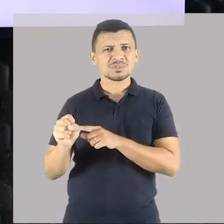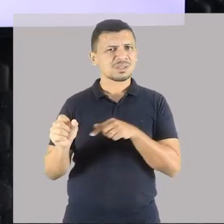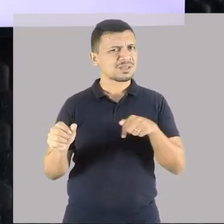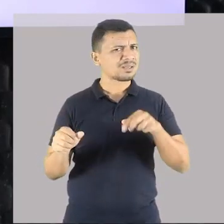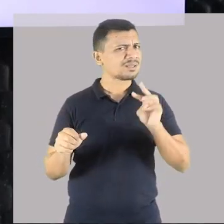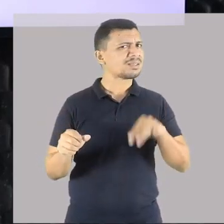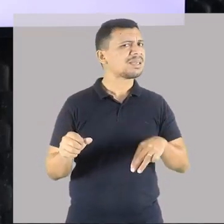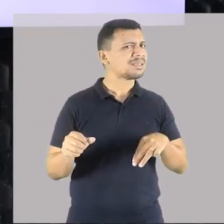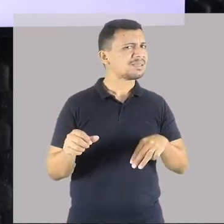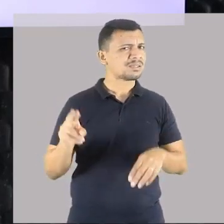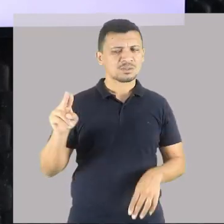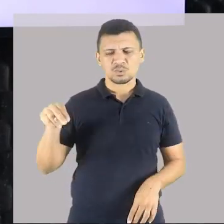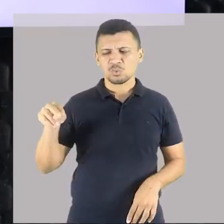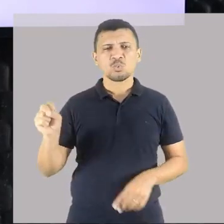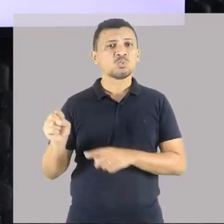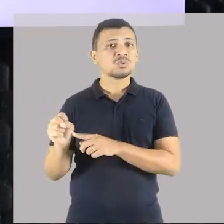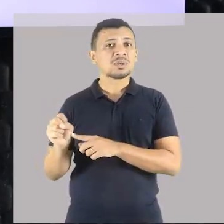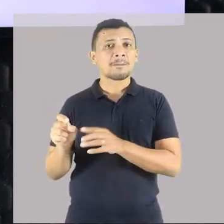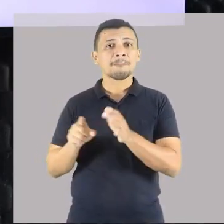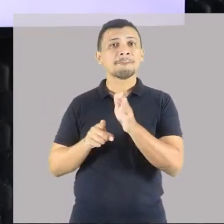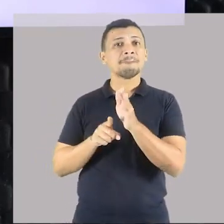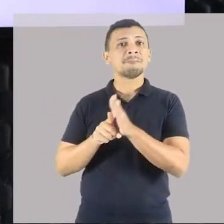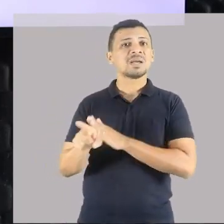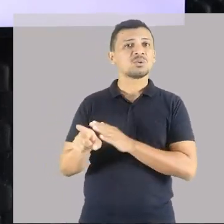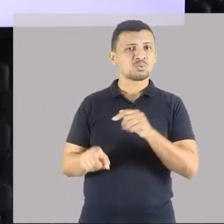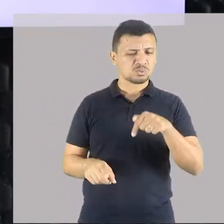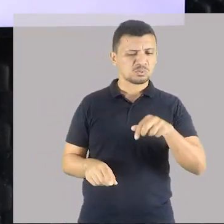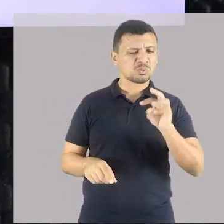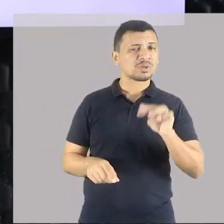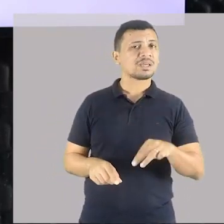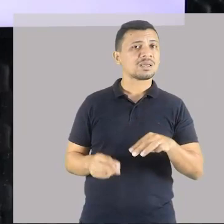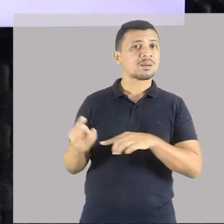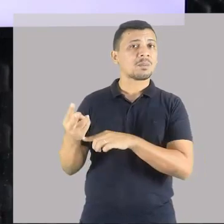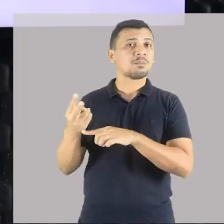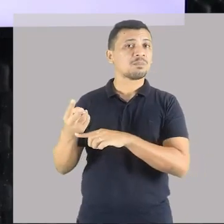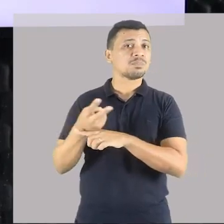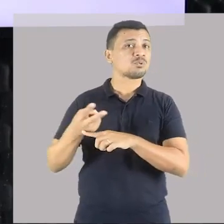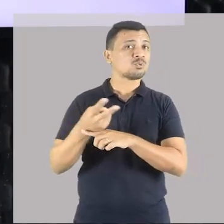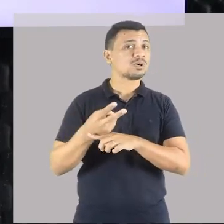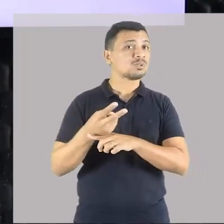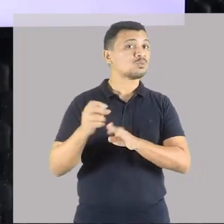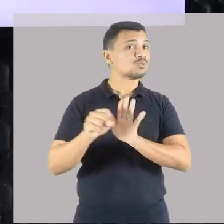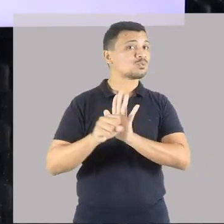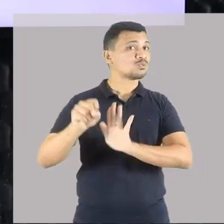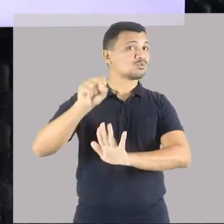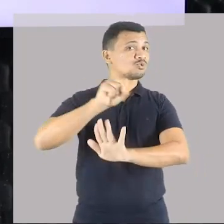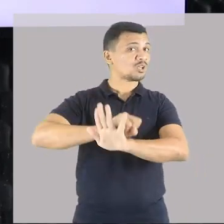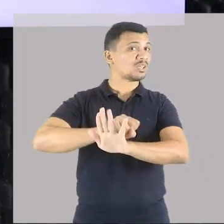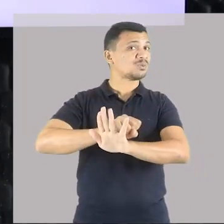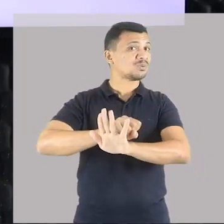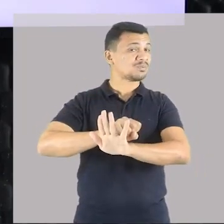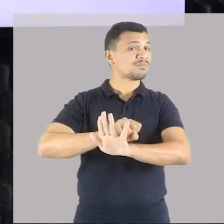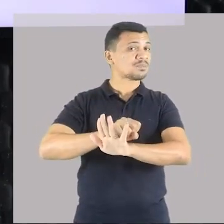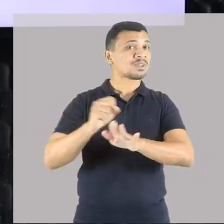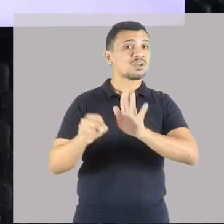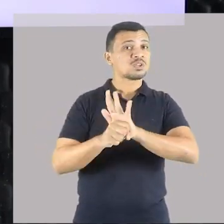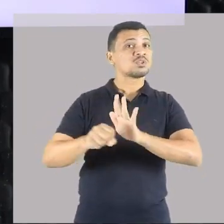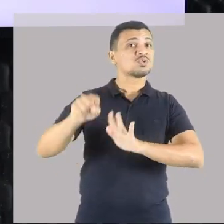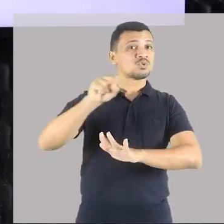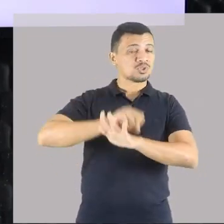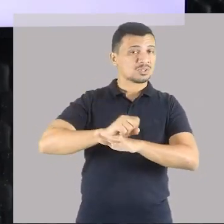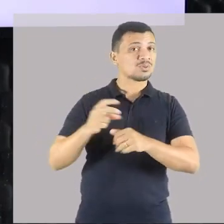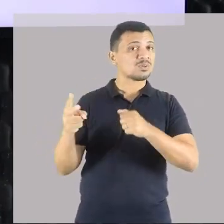trabalho? Uns. Quando eu pergunto quem é que, eu estou buscando o sujeito. Então, esse uns aqui é o sujeito do verbo